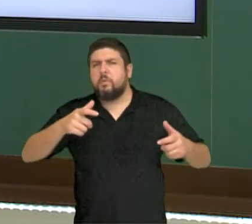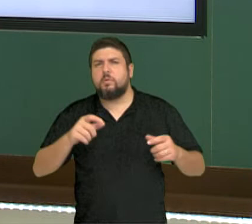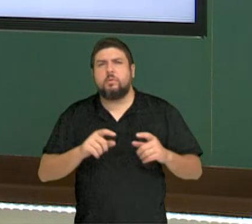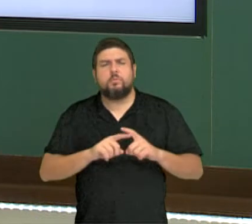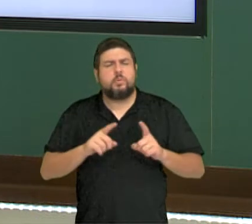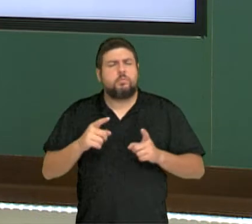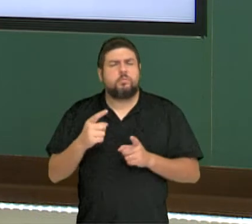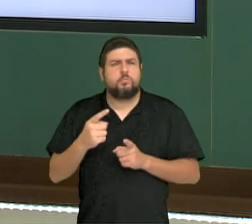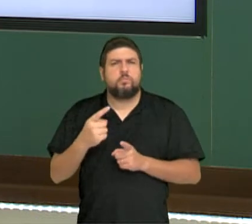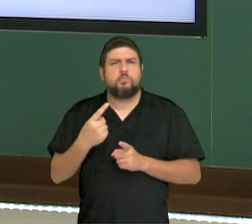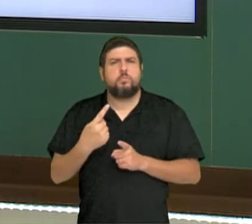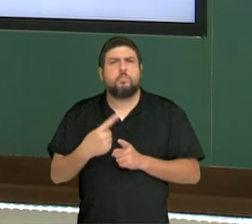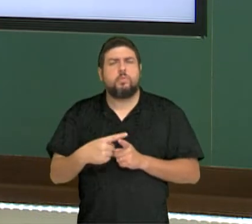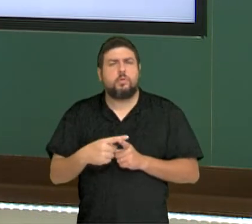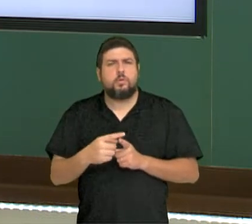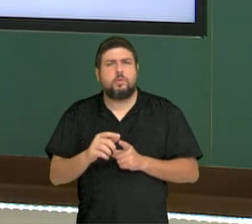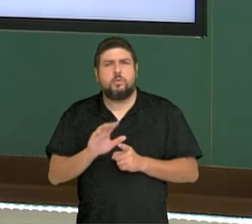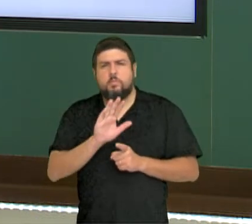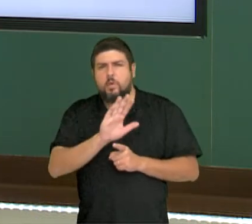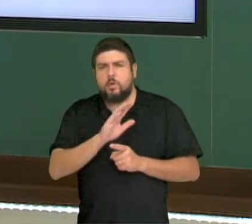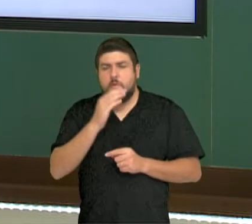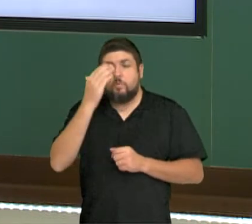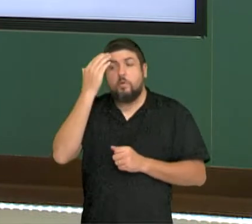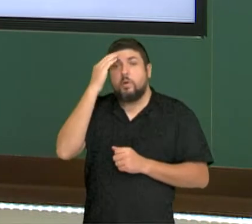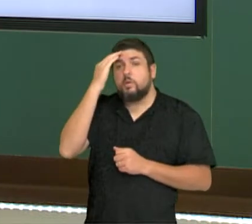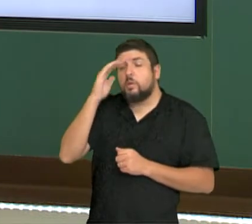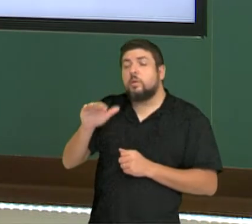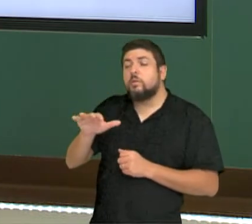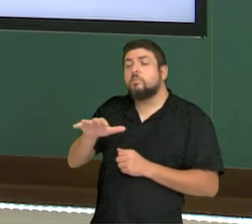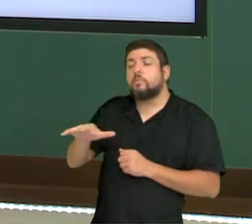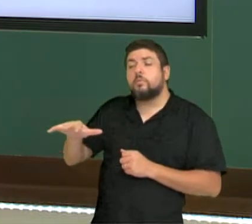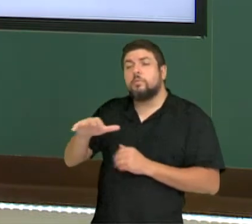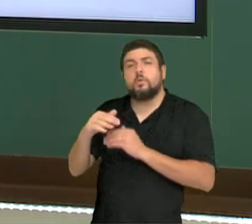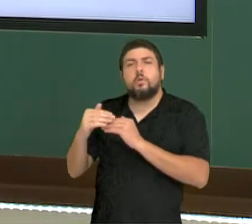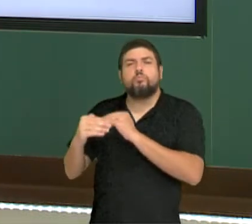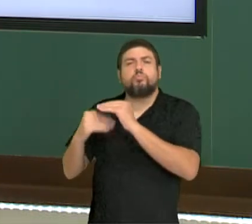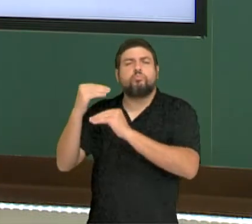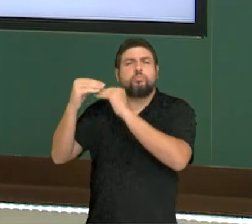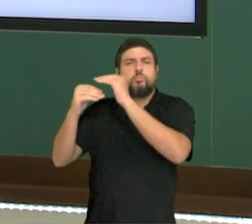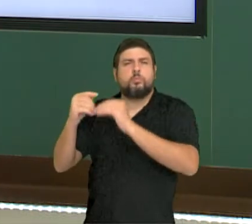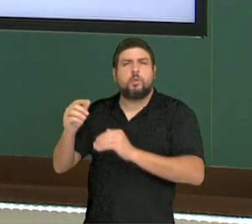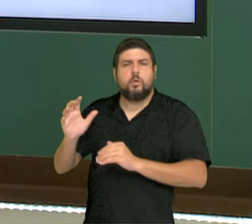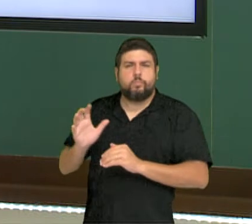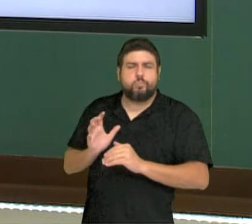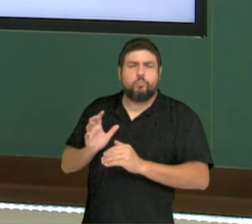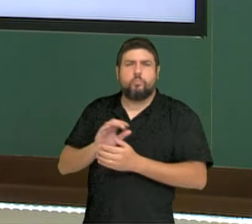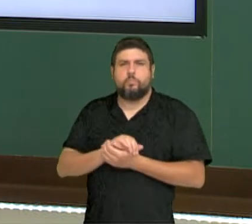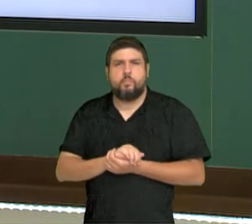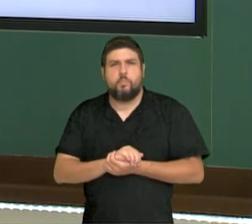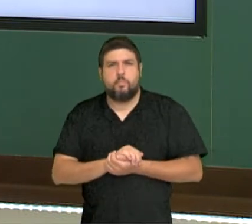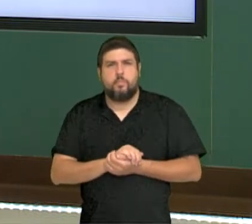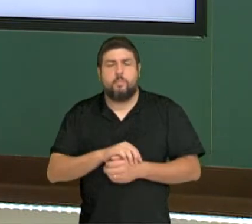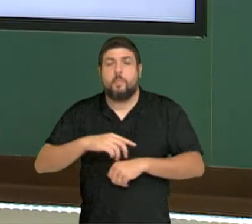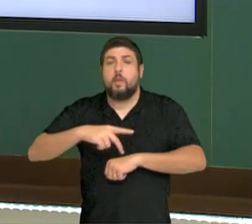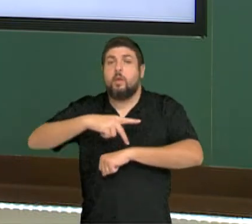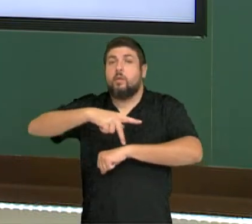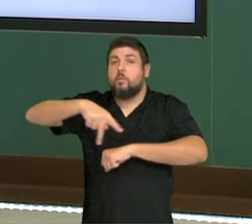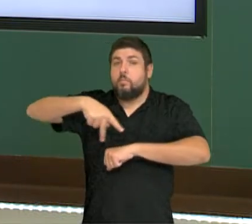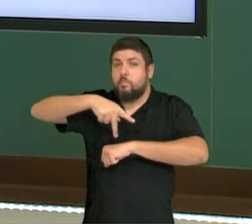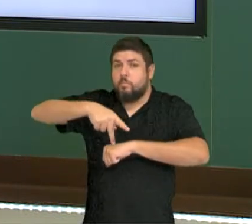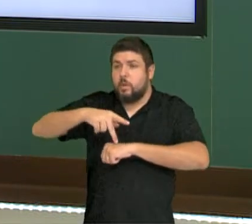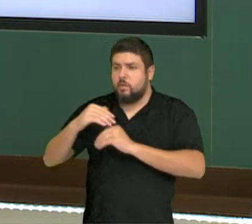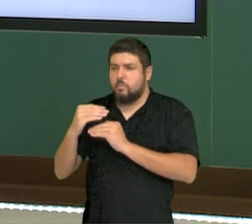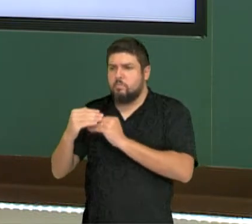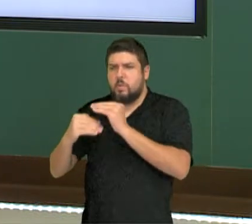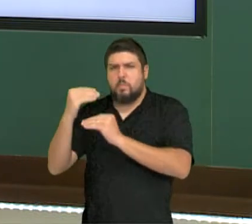entender ali um pouco da parte dos ricos vamos dizer assim desenvolvidos nos países desenvolvidos onde